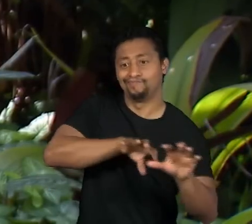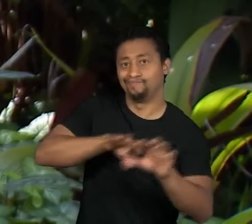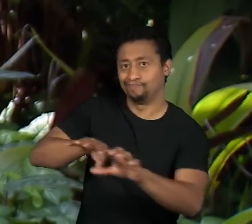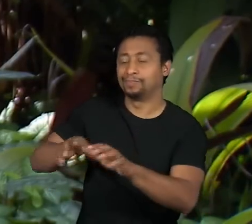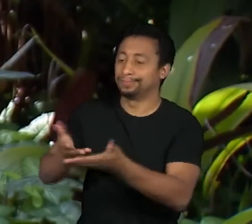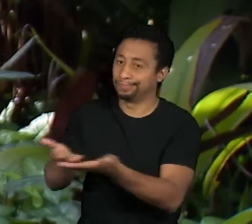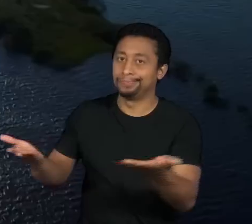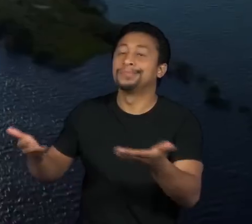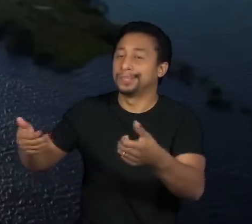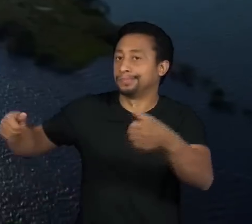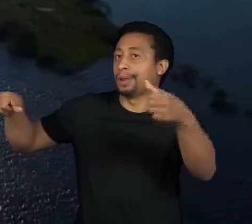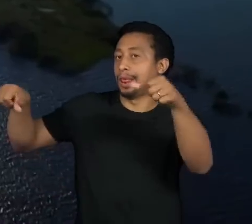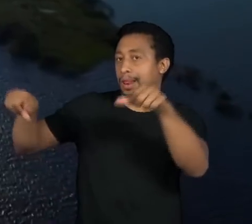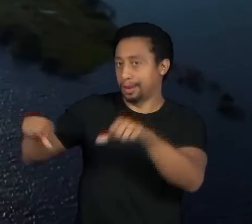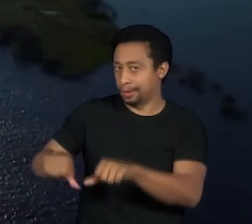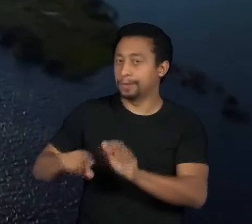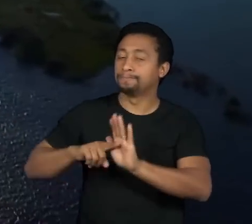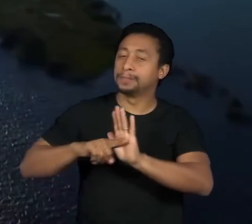no bioma.